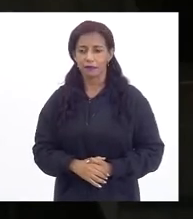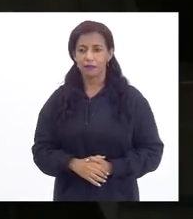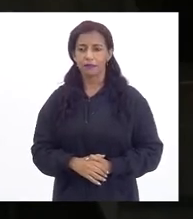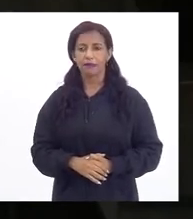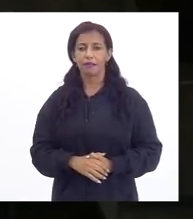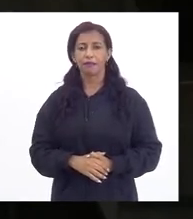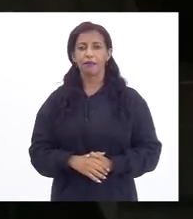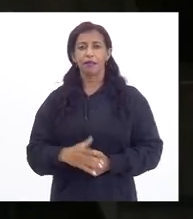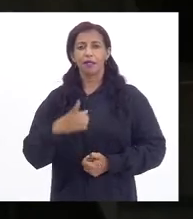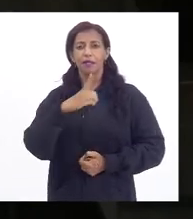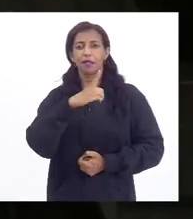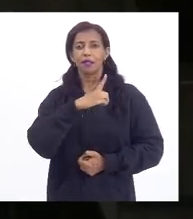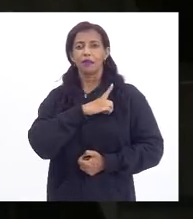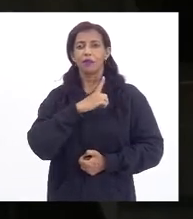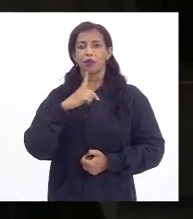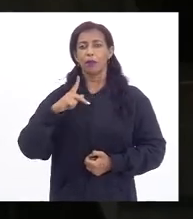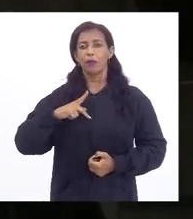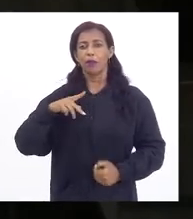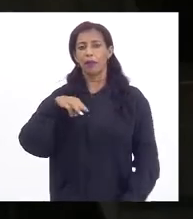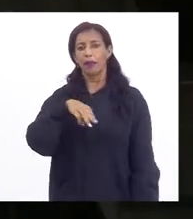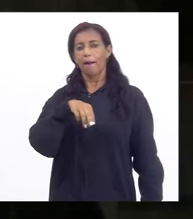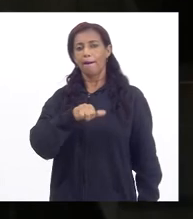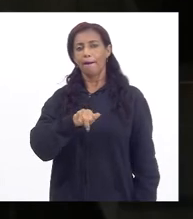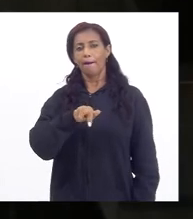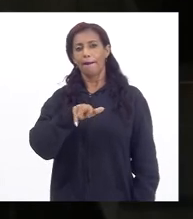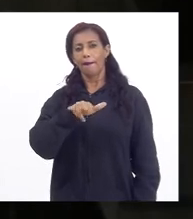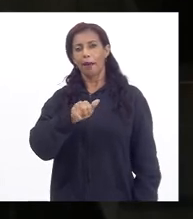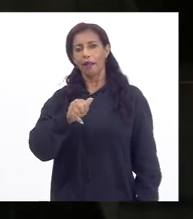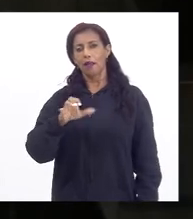pela defensora Maria Carmen Sá,